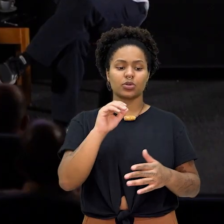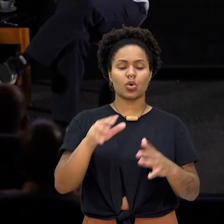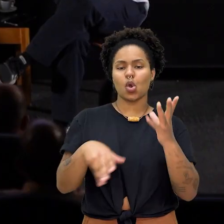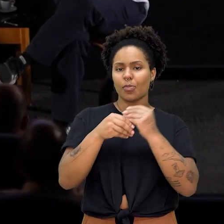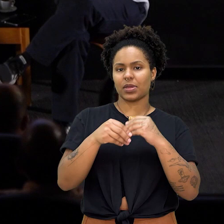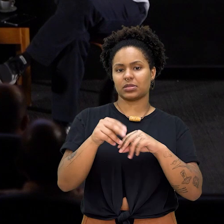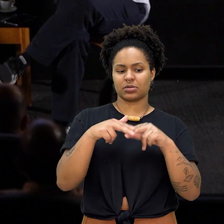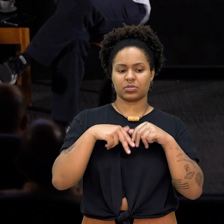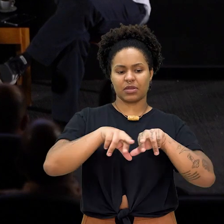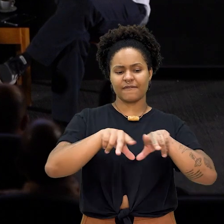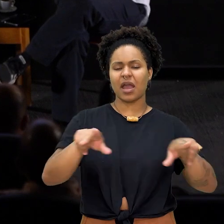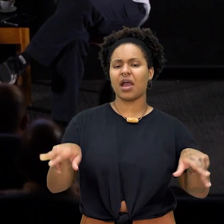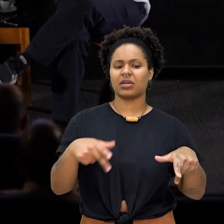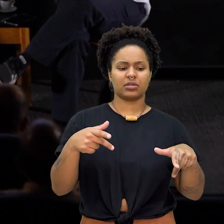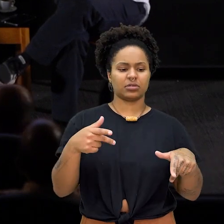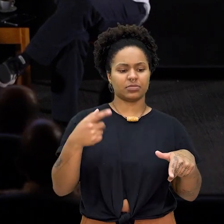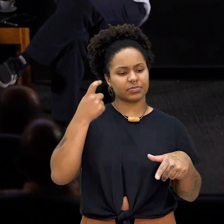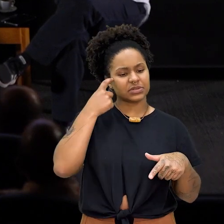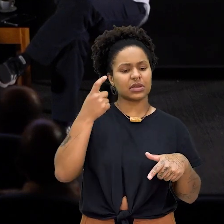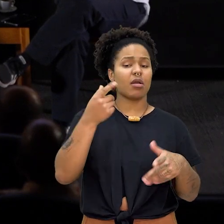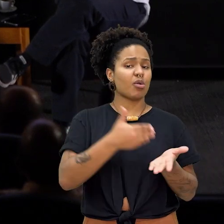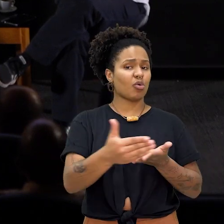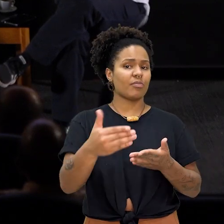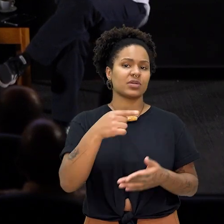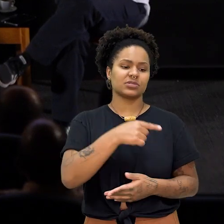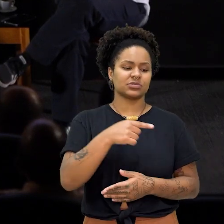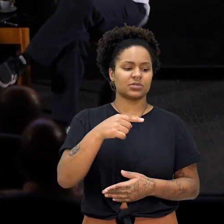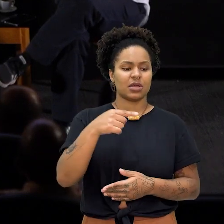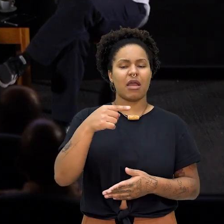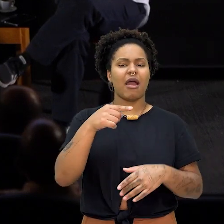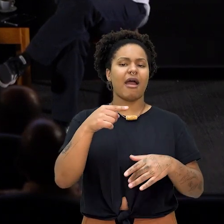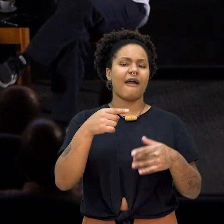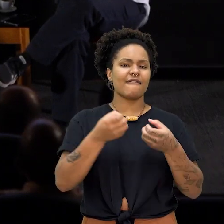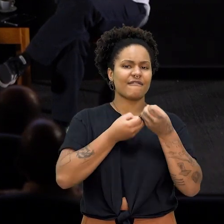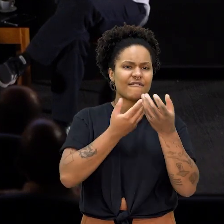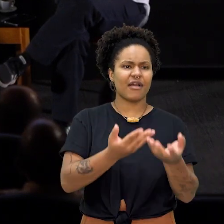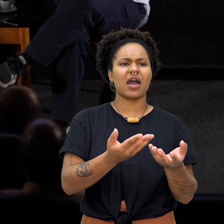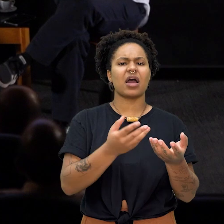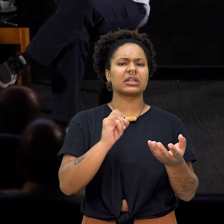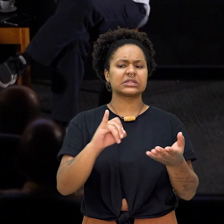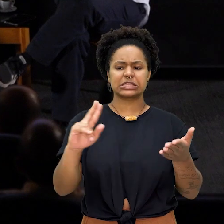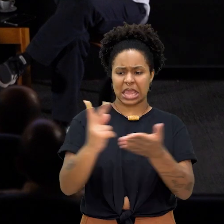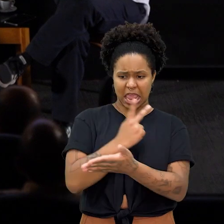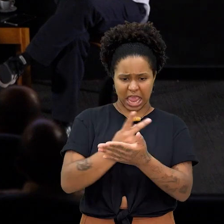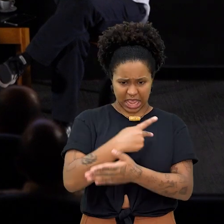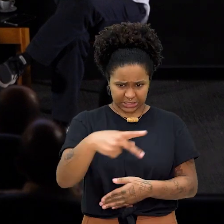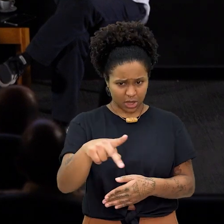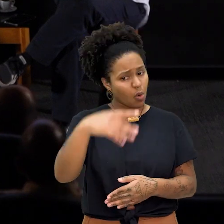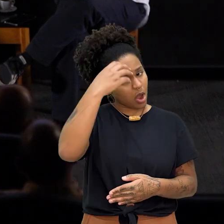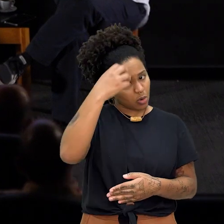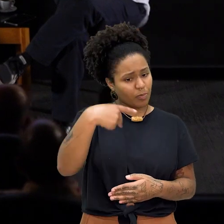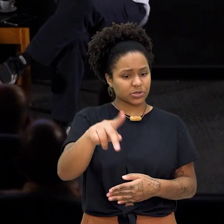respeito disso, que até no filme traz, que inicialmente a fala que traz é se você errar, a culpa é sua. Essa é a